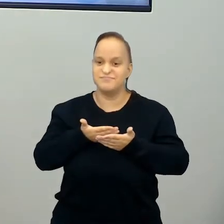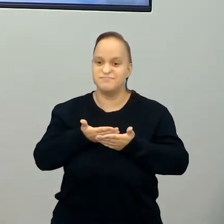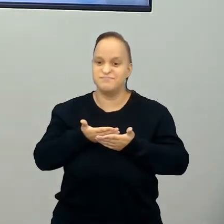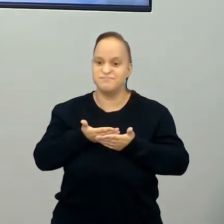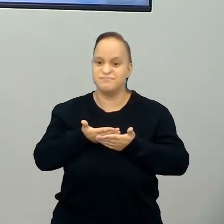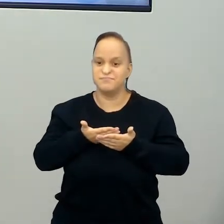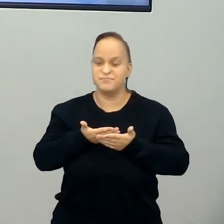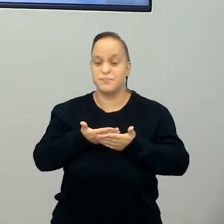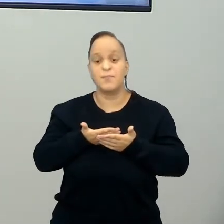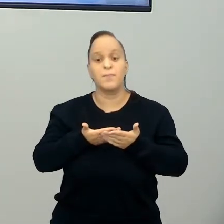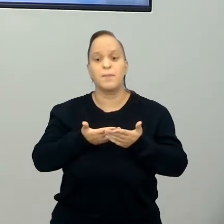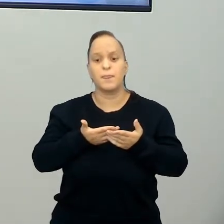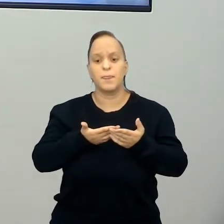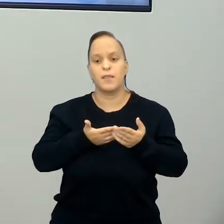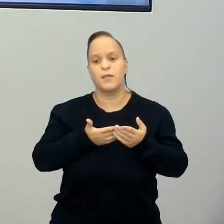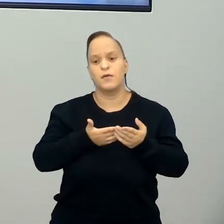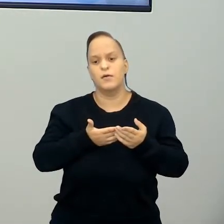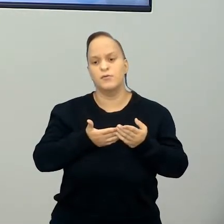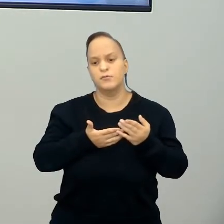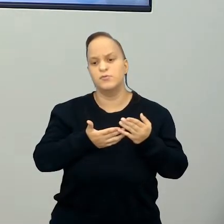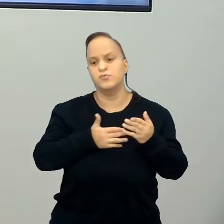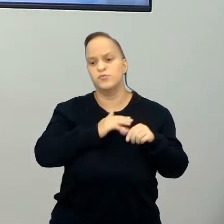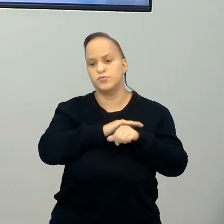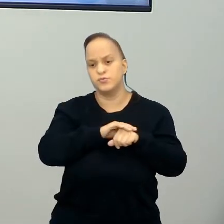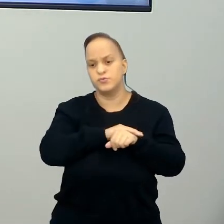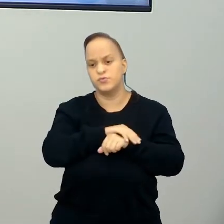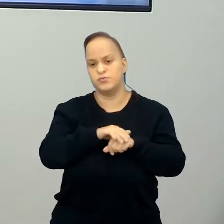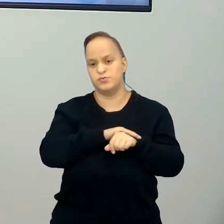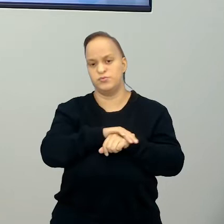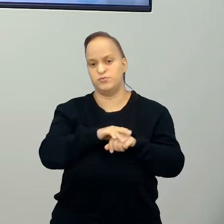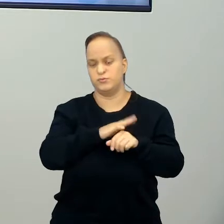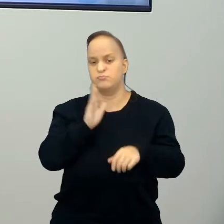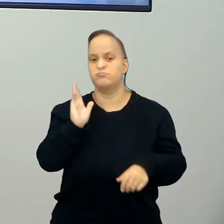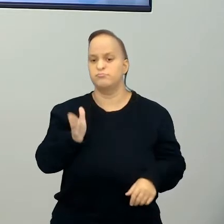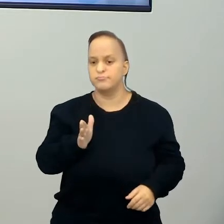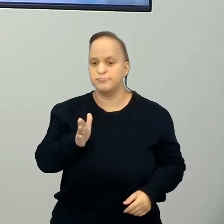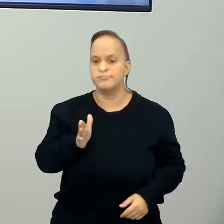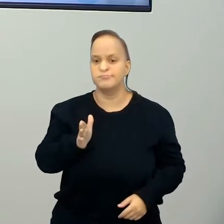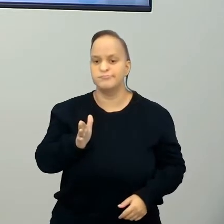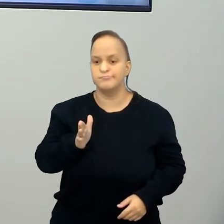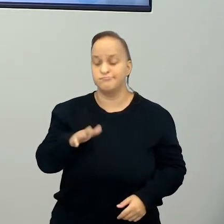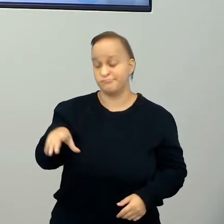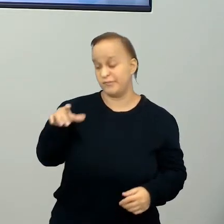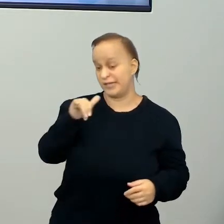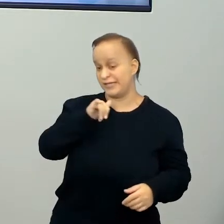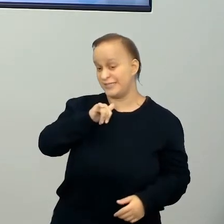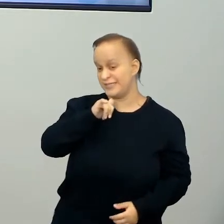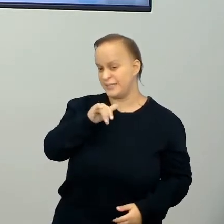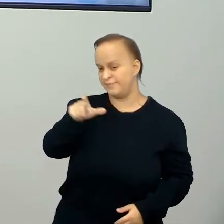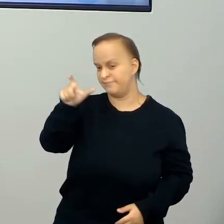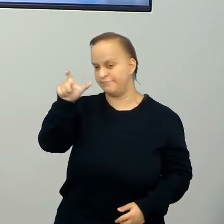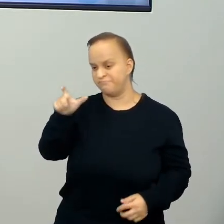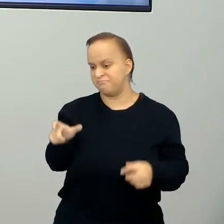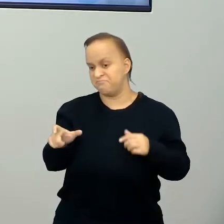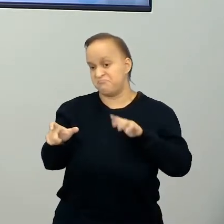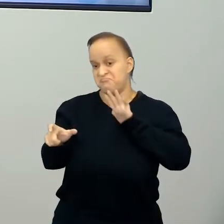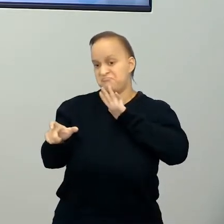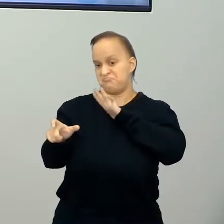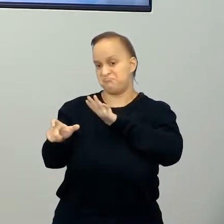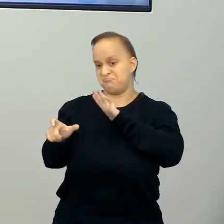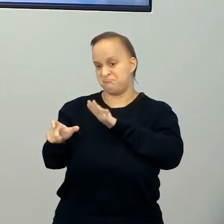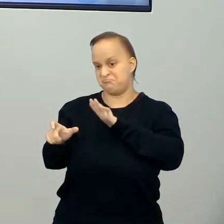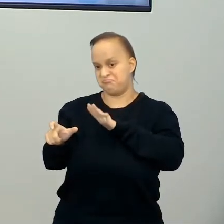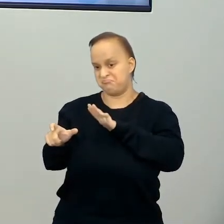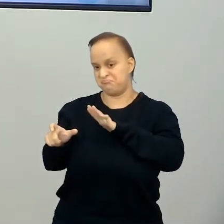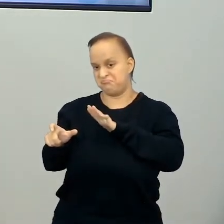gente já comentou sobre isso, que assim, porque fulana era desse jeito. E aí